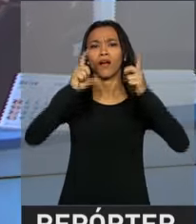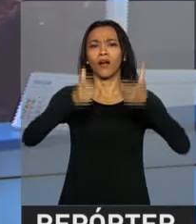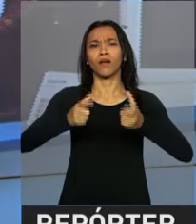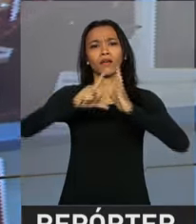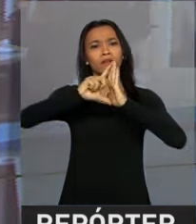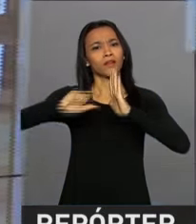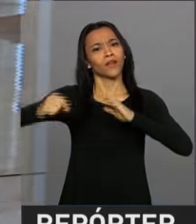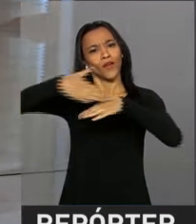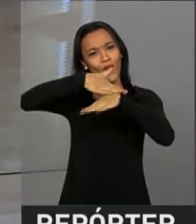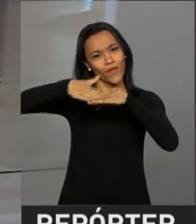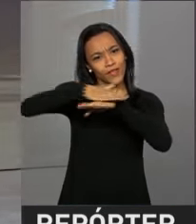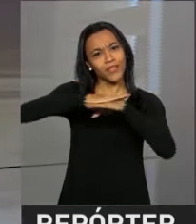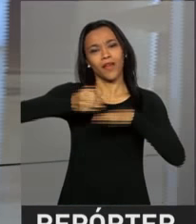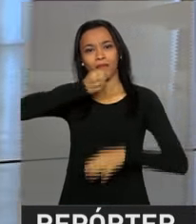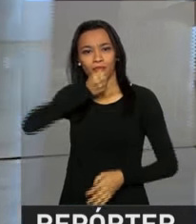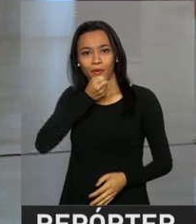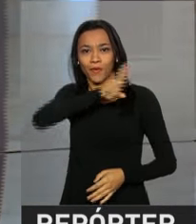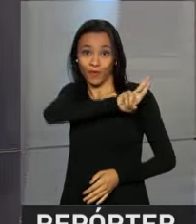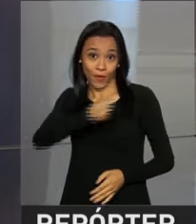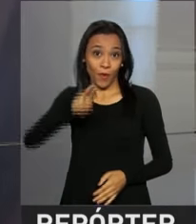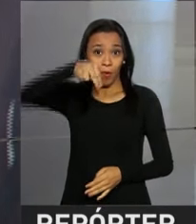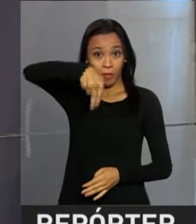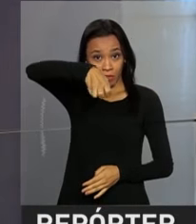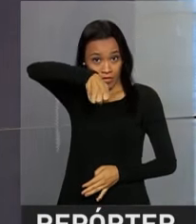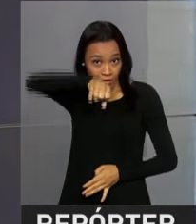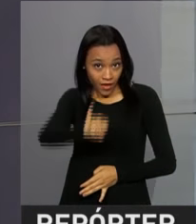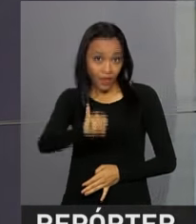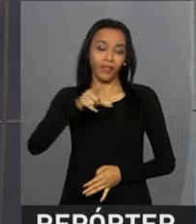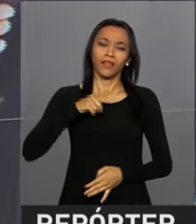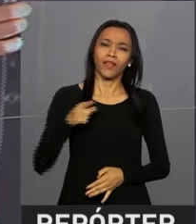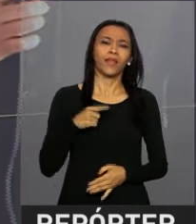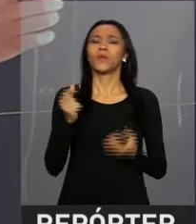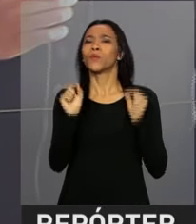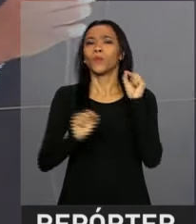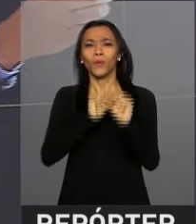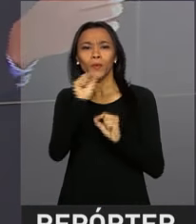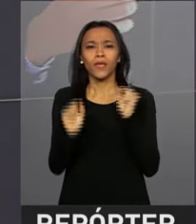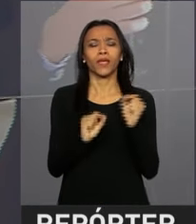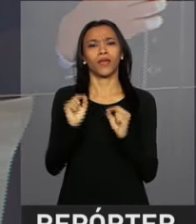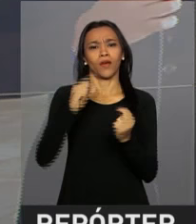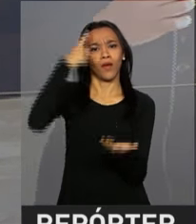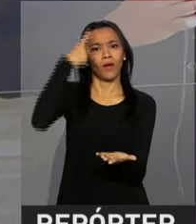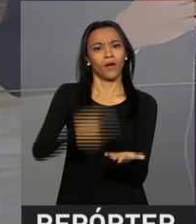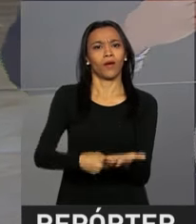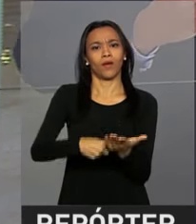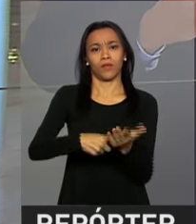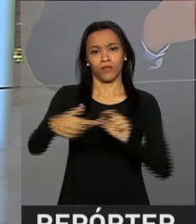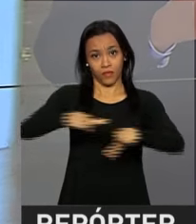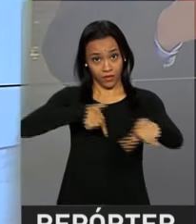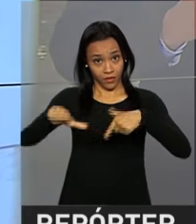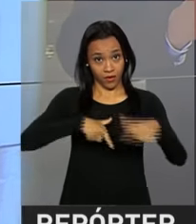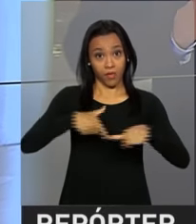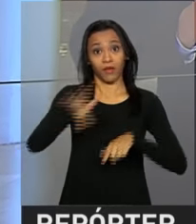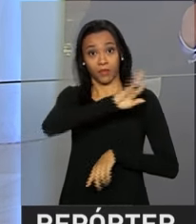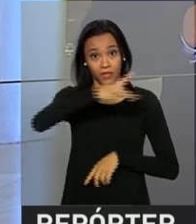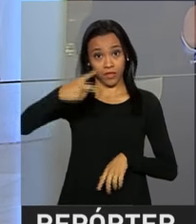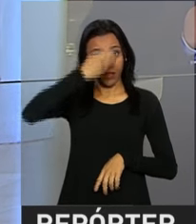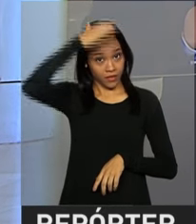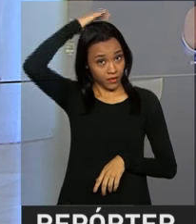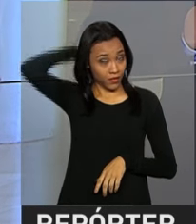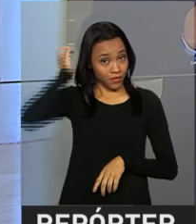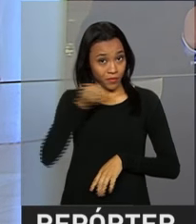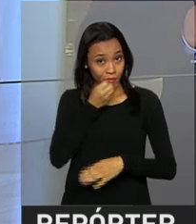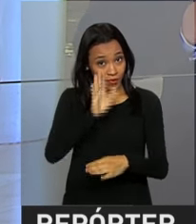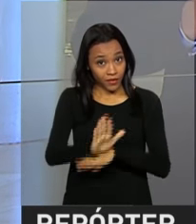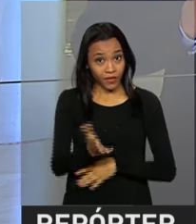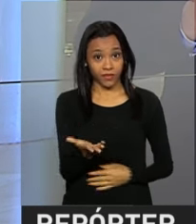Planalto conversar com o repórter Ney Pereira, que acompanhou e tem as notícias da agenda do presidente em exercício, Michel Temer. Olá, Ney, boa